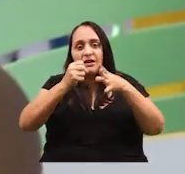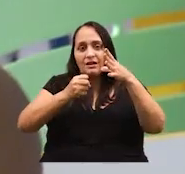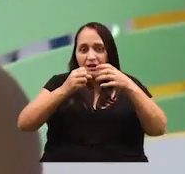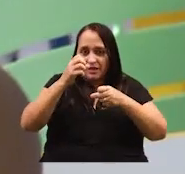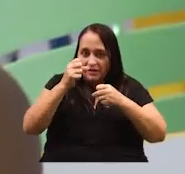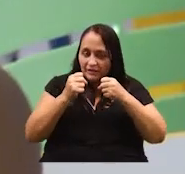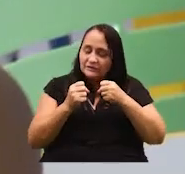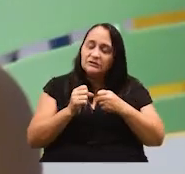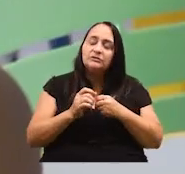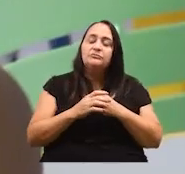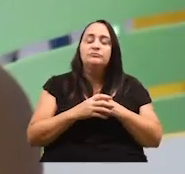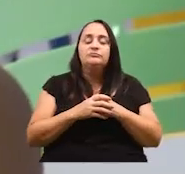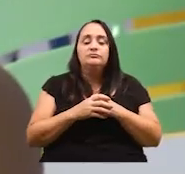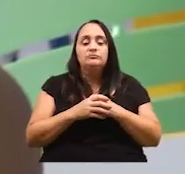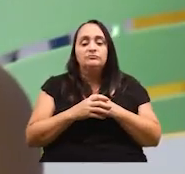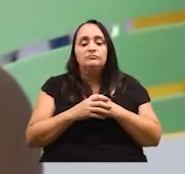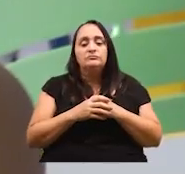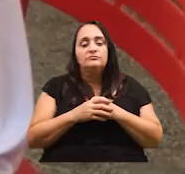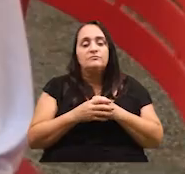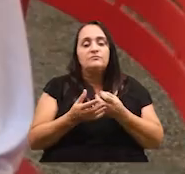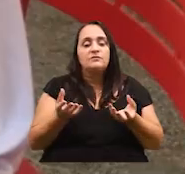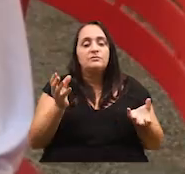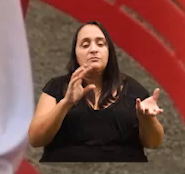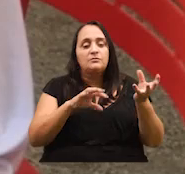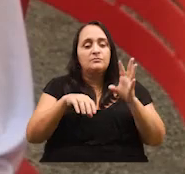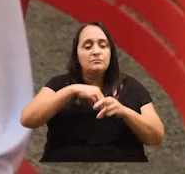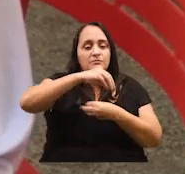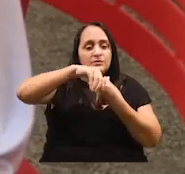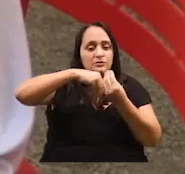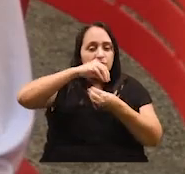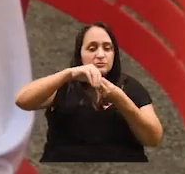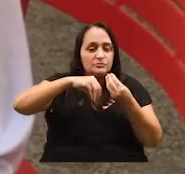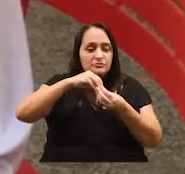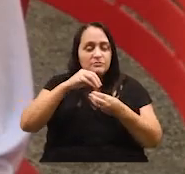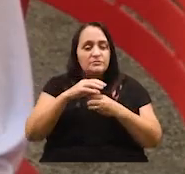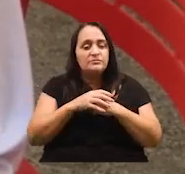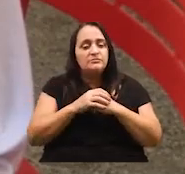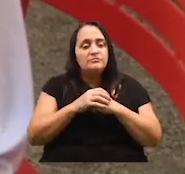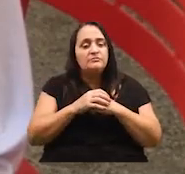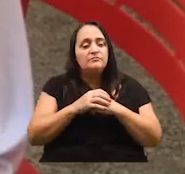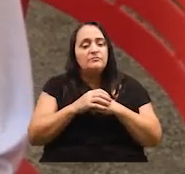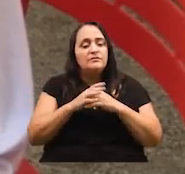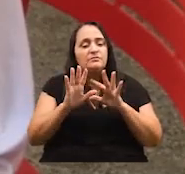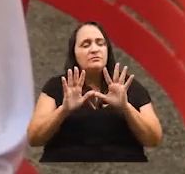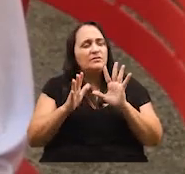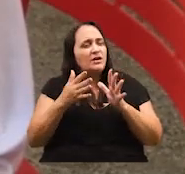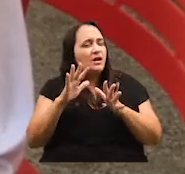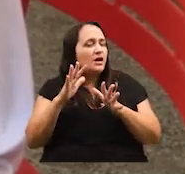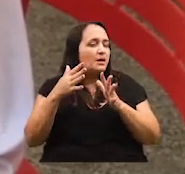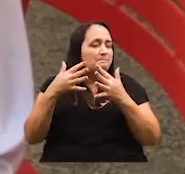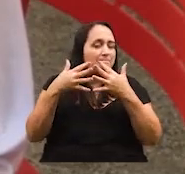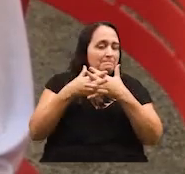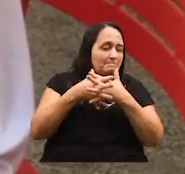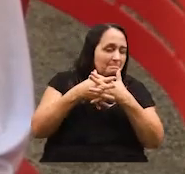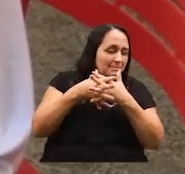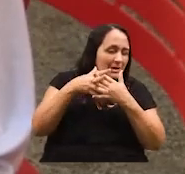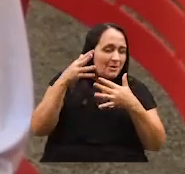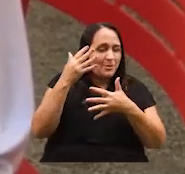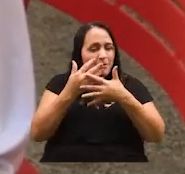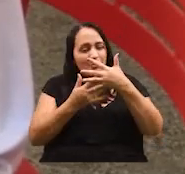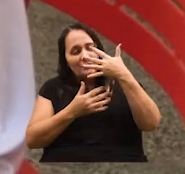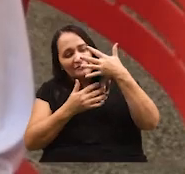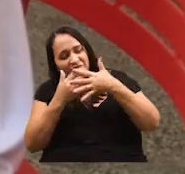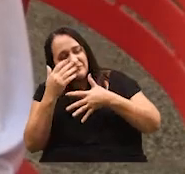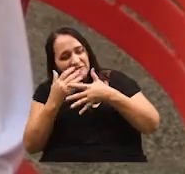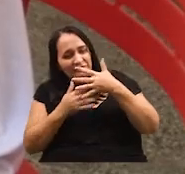o fogo 6 cravos. Pronto. Teve algumas coisas assim que ficou meio embaralhada na